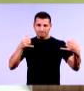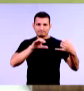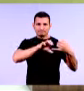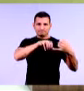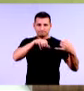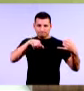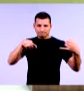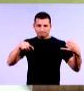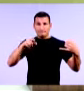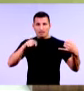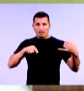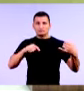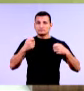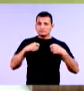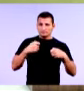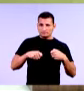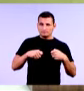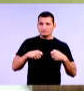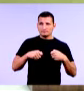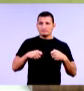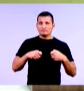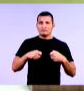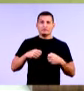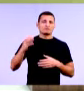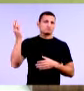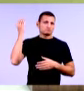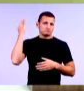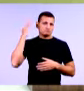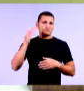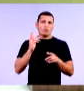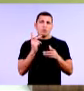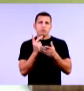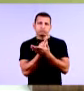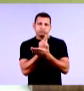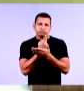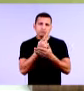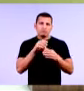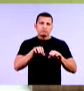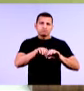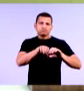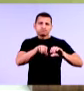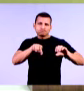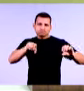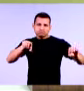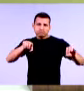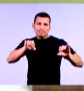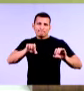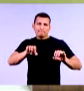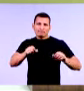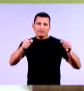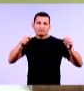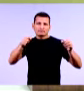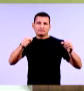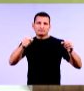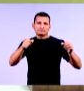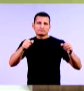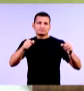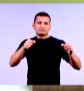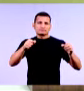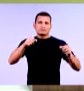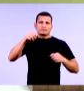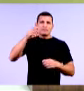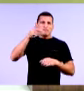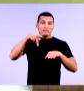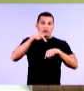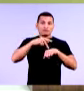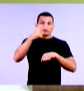é estritamente necessária, em um tempo atrás houve um rompimento de um cabo na região da Malásia, ali pela região do Sudeste Asiático, por causa